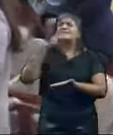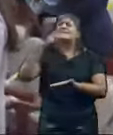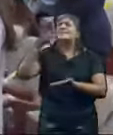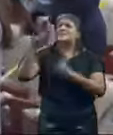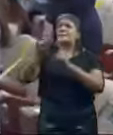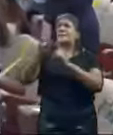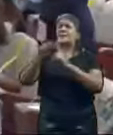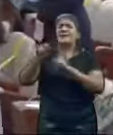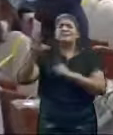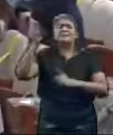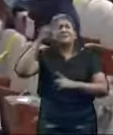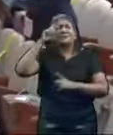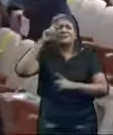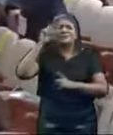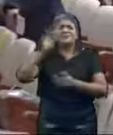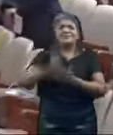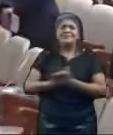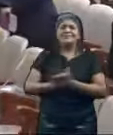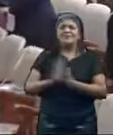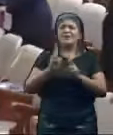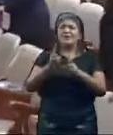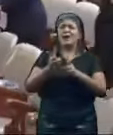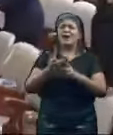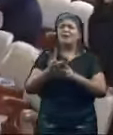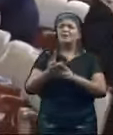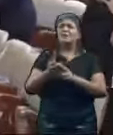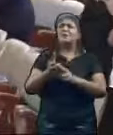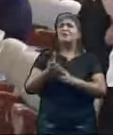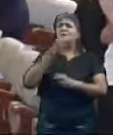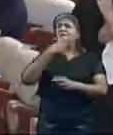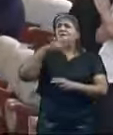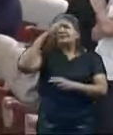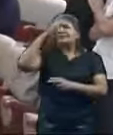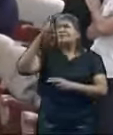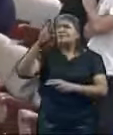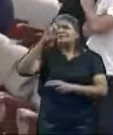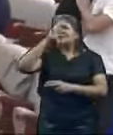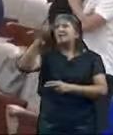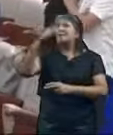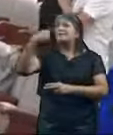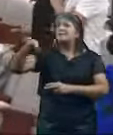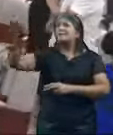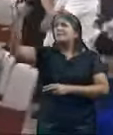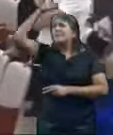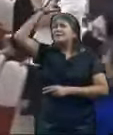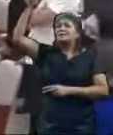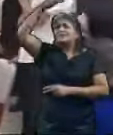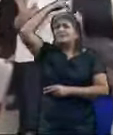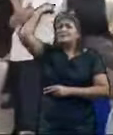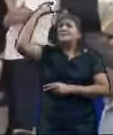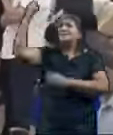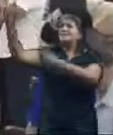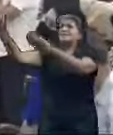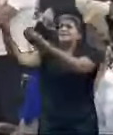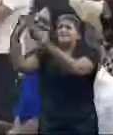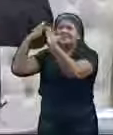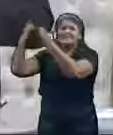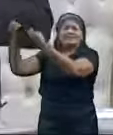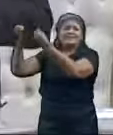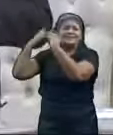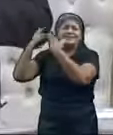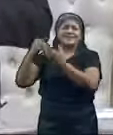um dia pelo Espírito Santo abençoe o teu povo com completa a benção em nome de Jesus